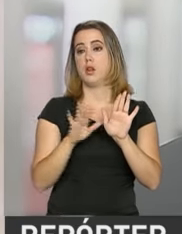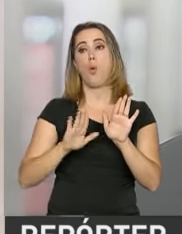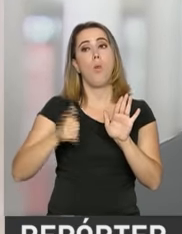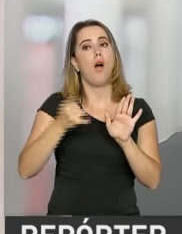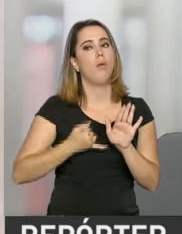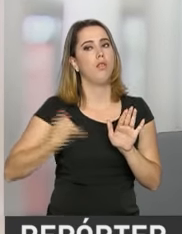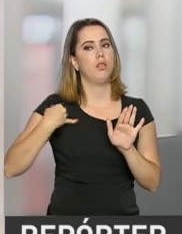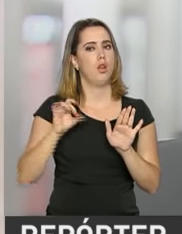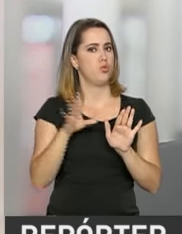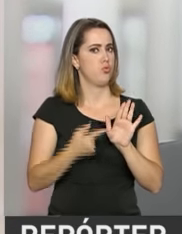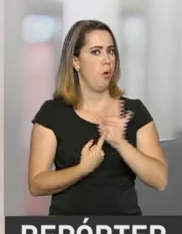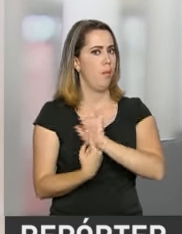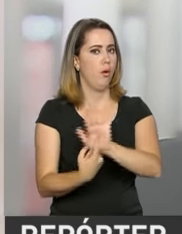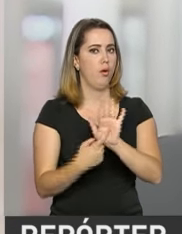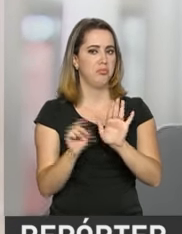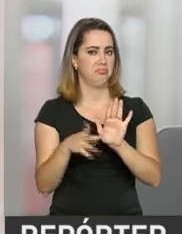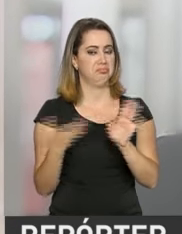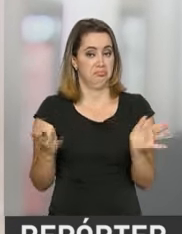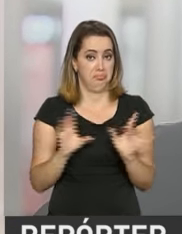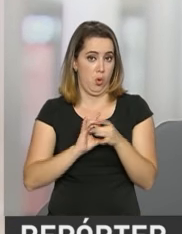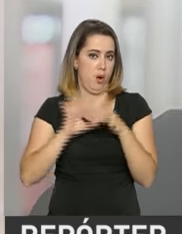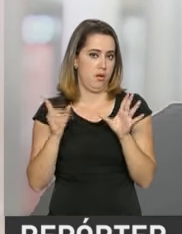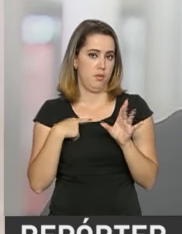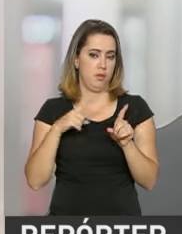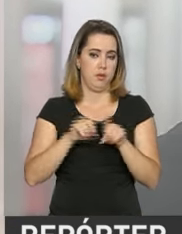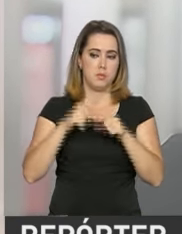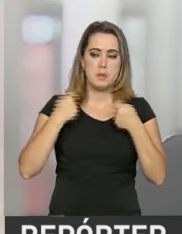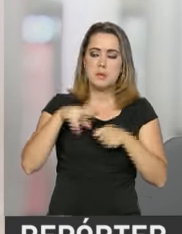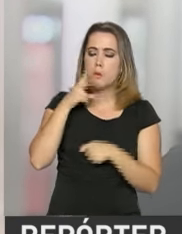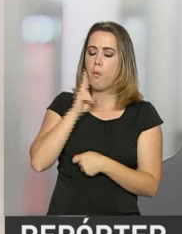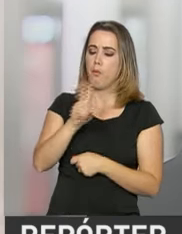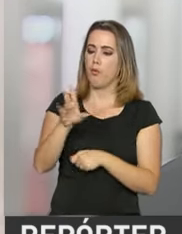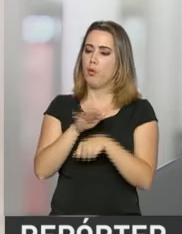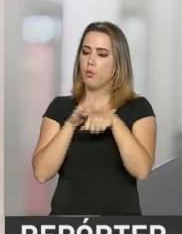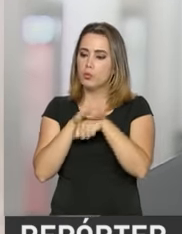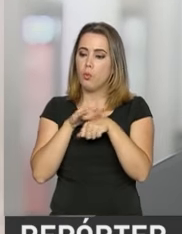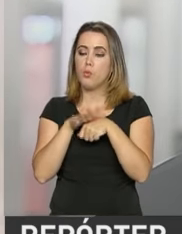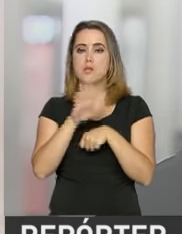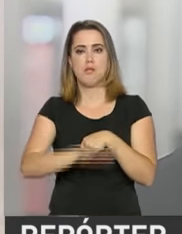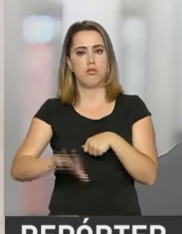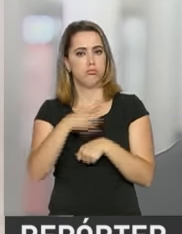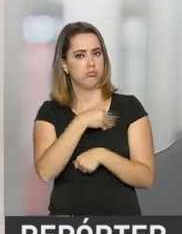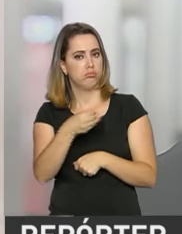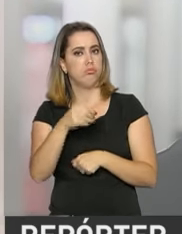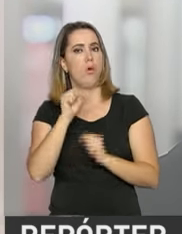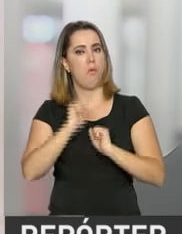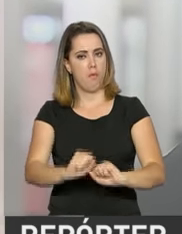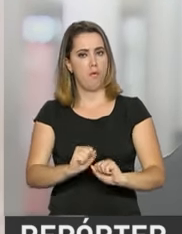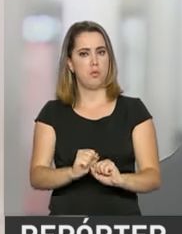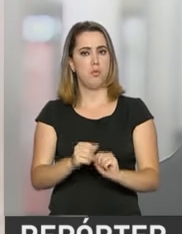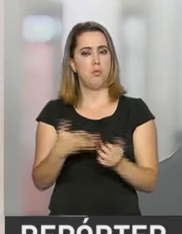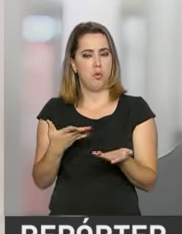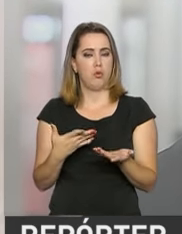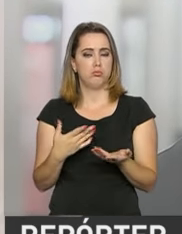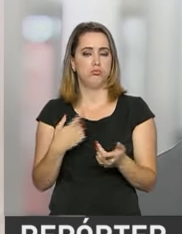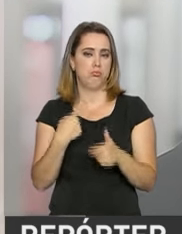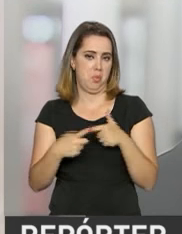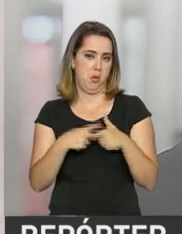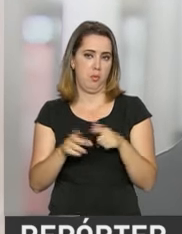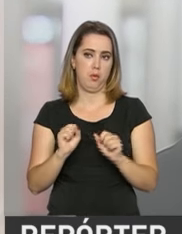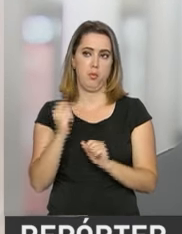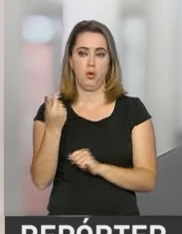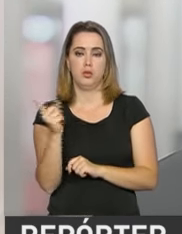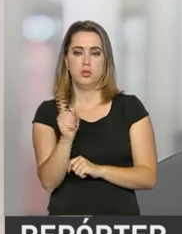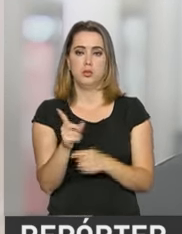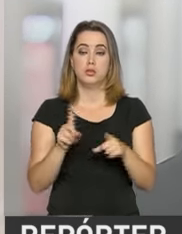o que que tem naquele naquele conteúdo e saber conversar comos seus filhos e saber se se aquilo pode ou não prejudicar Ah